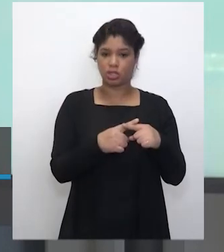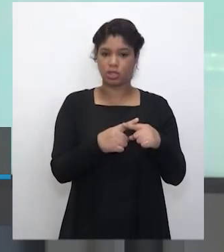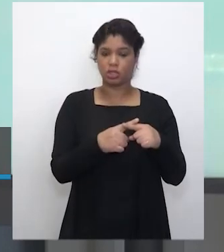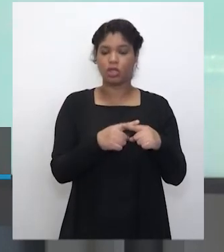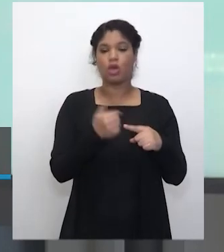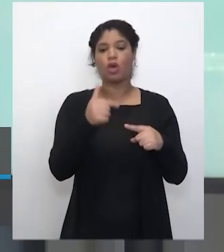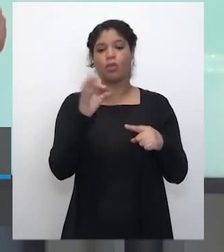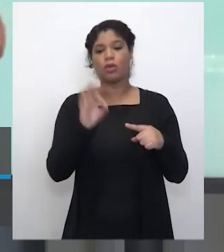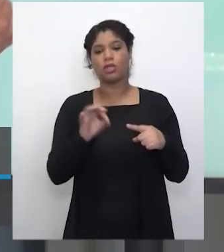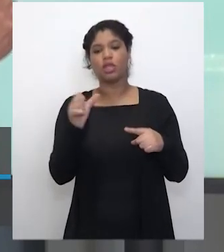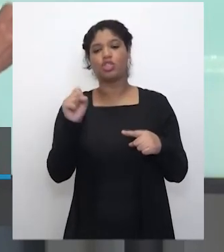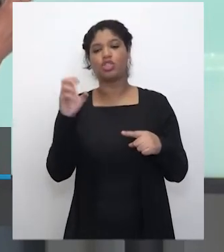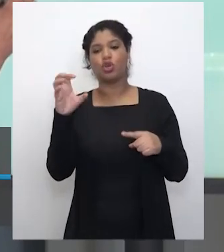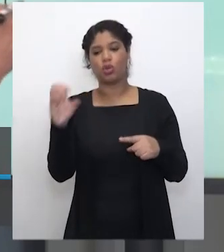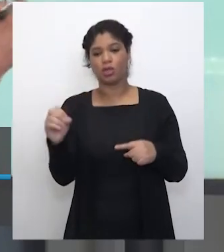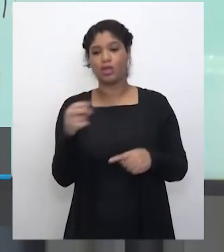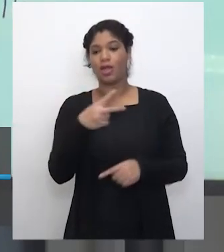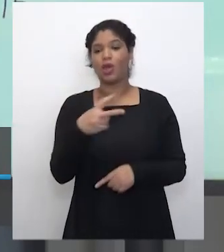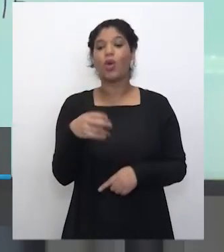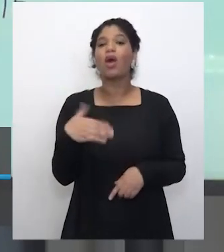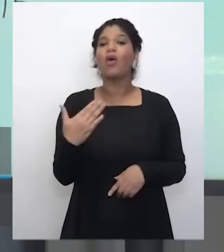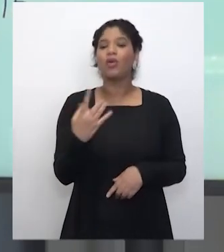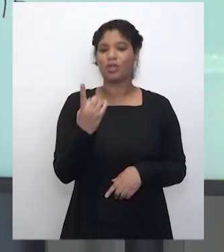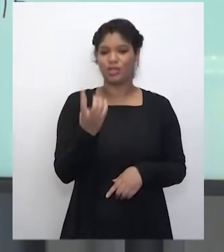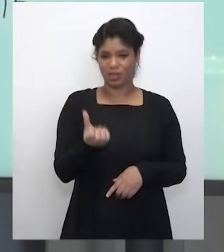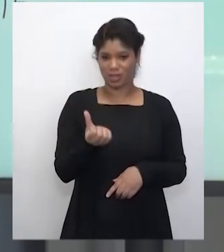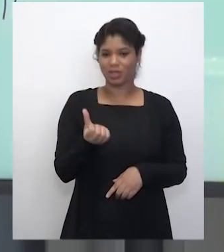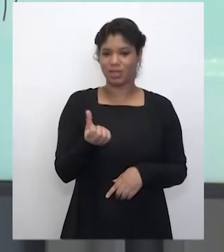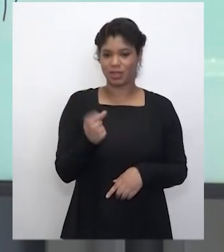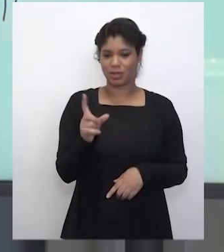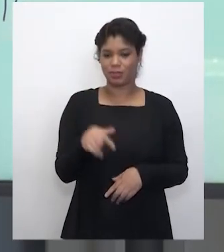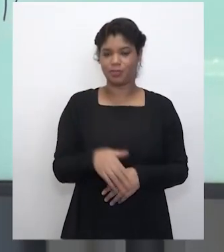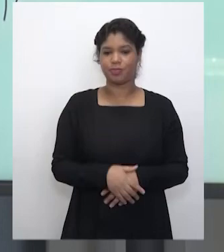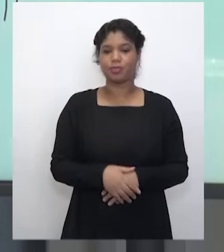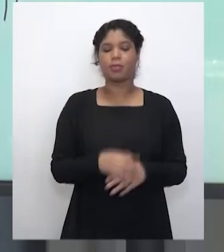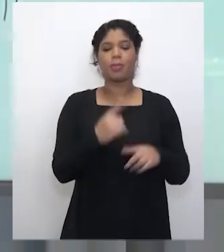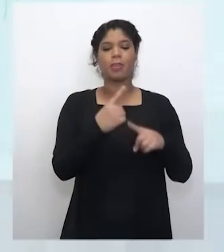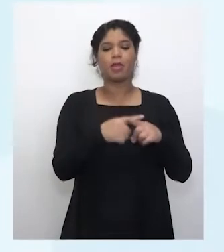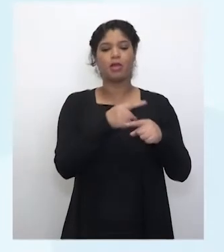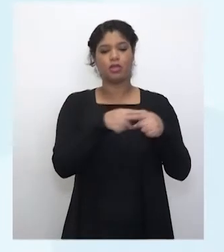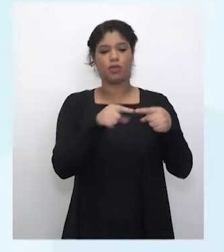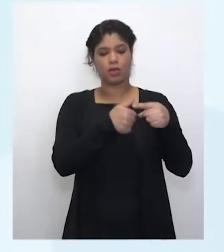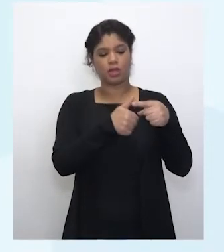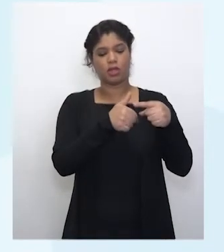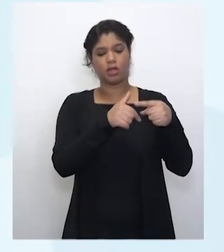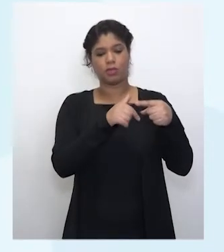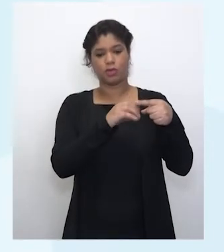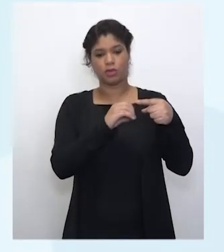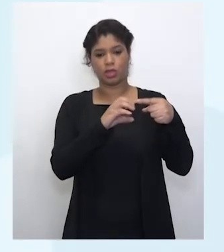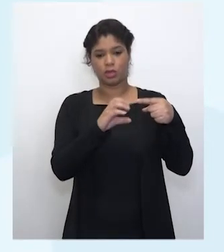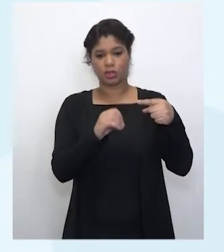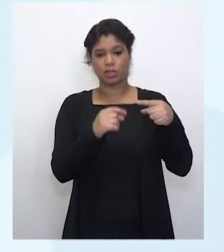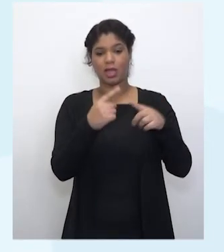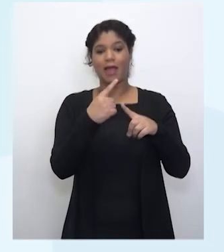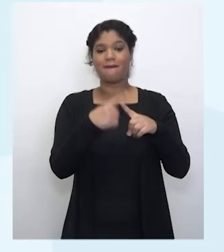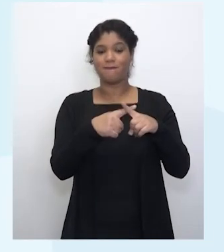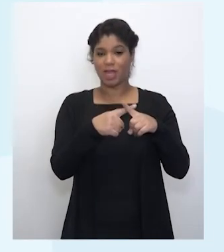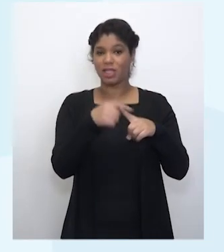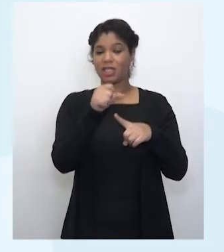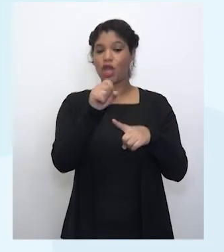de 80 tem que dar 16. X dividido por 100